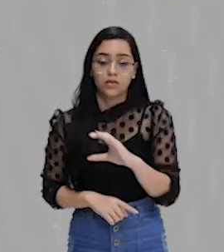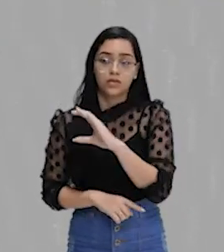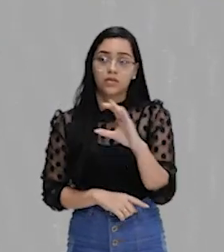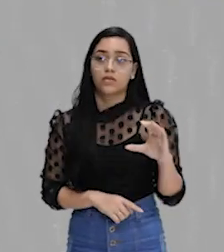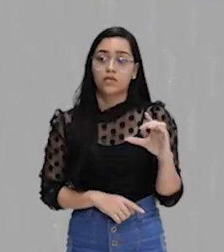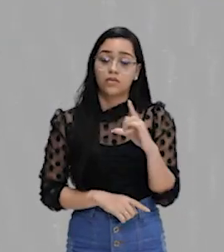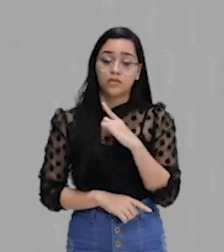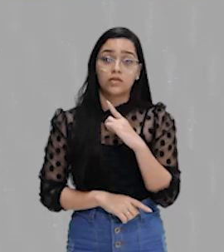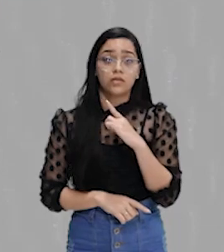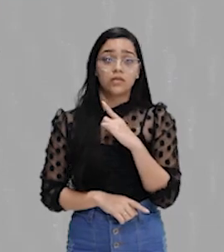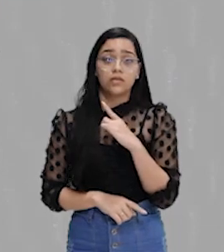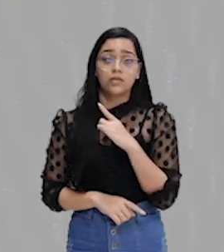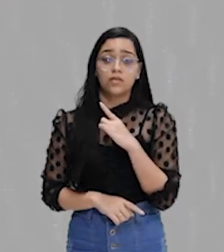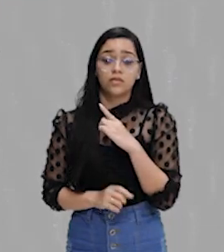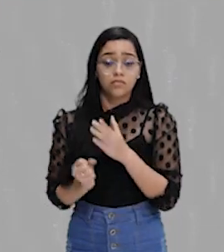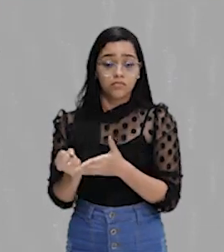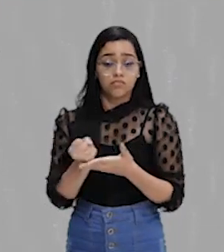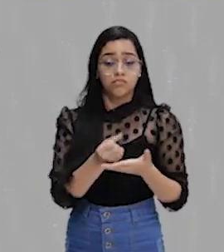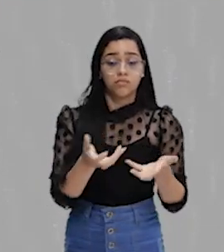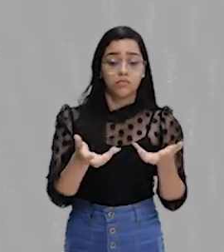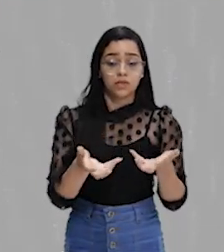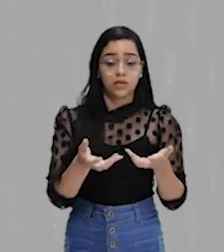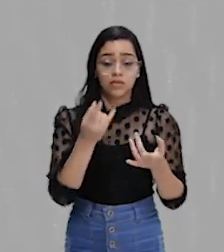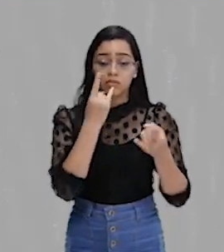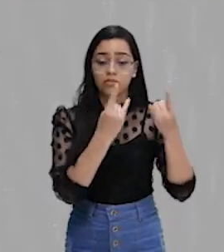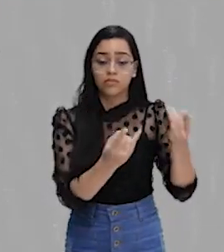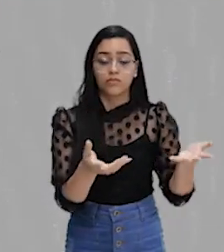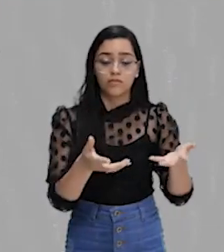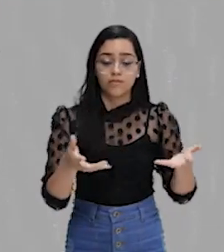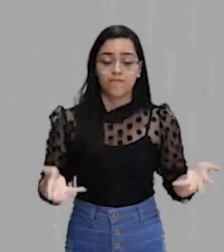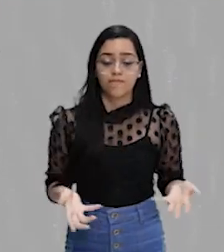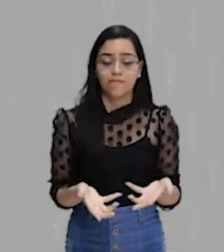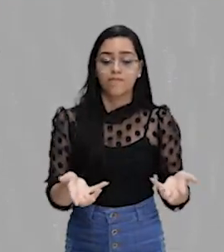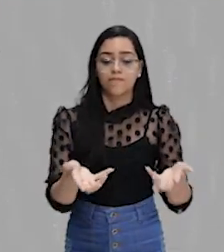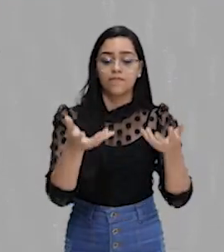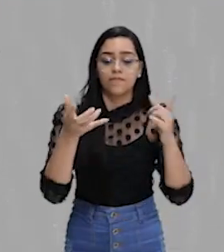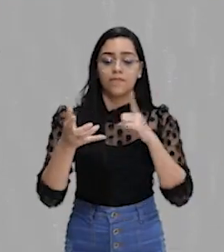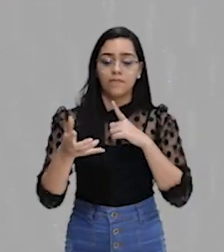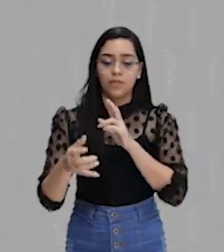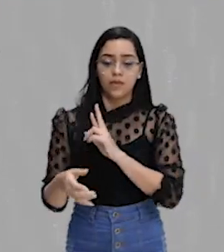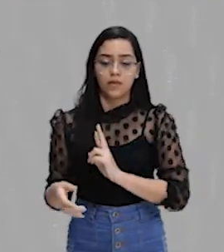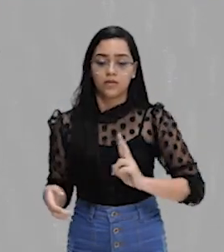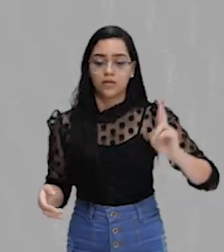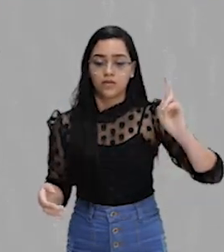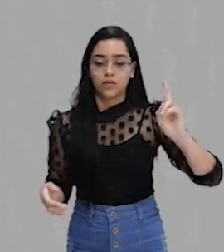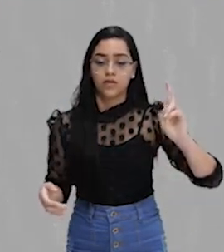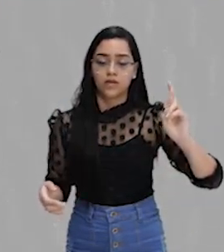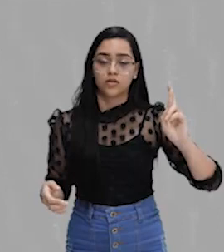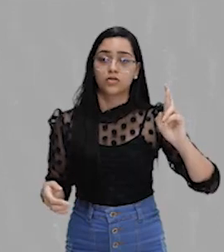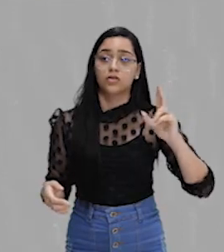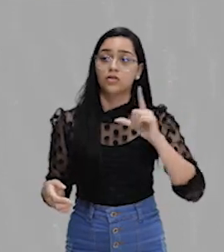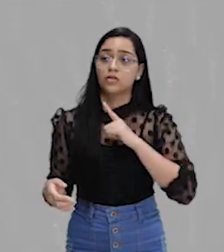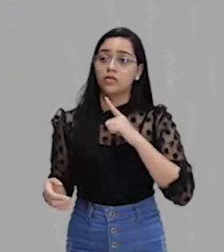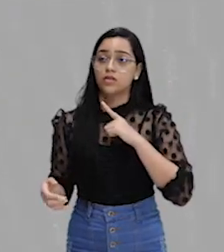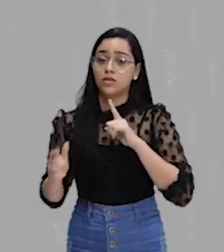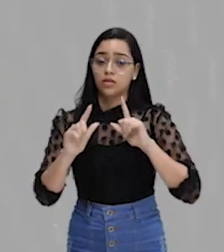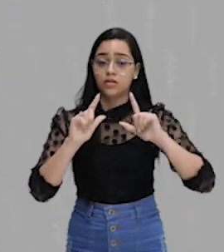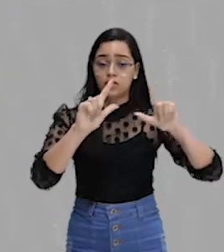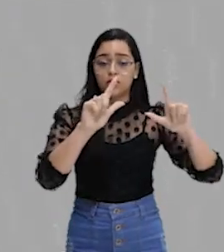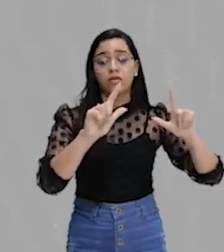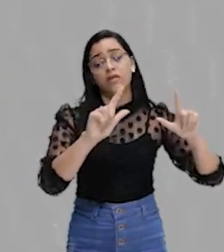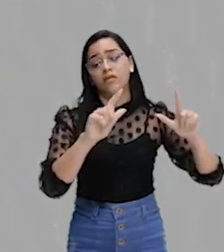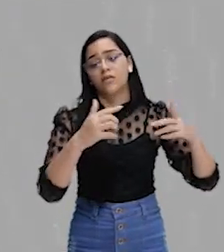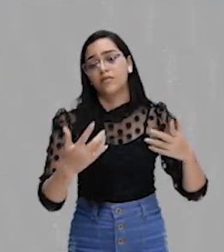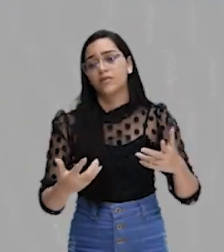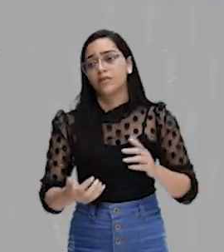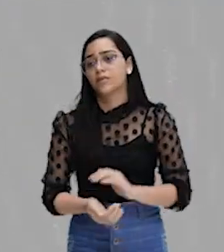uma mecena. Porque a Igreja ela vai promover a religiosidade a partir de obras